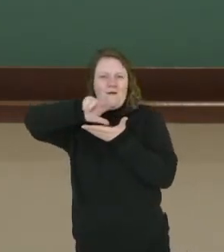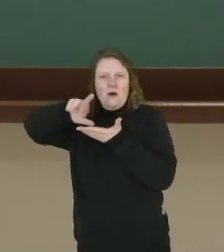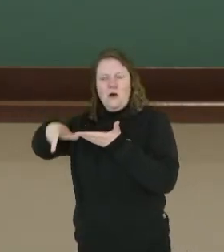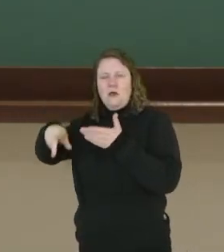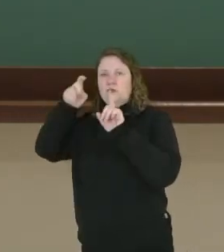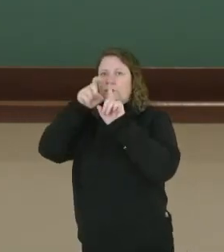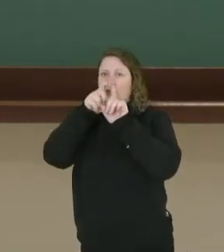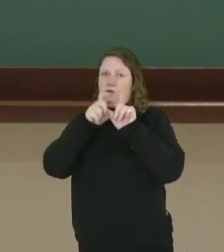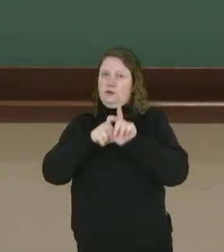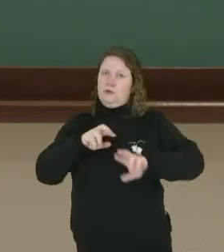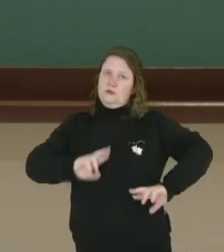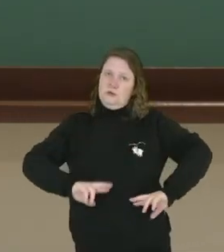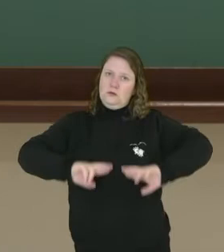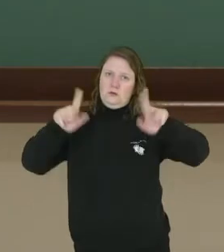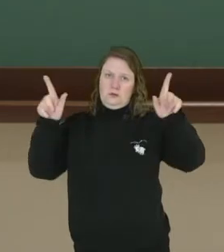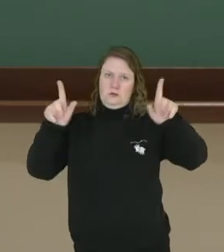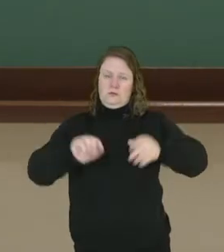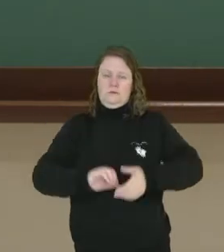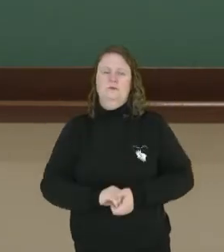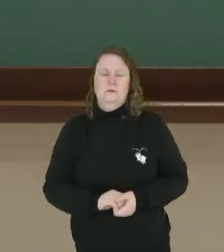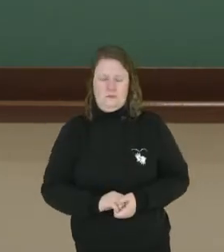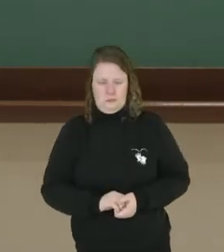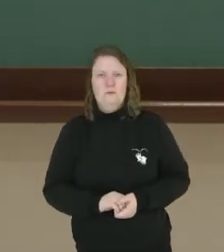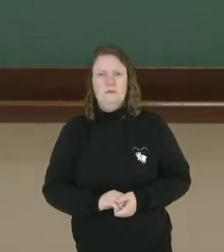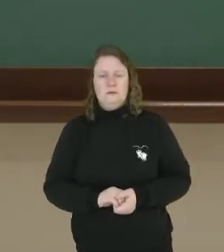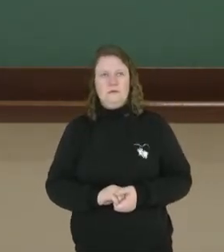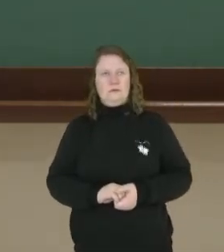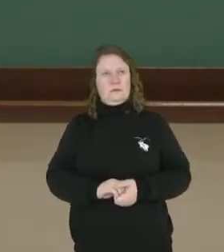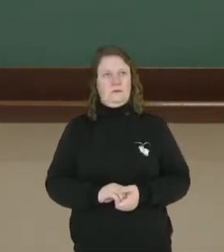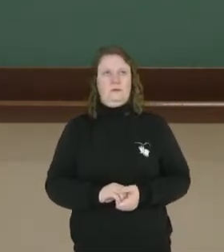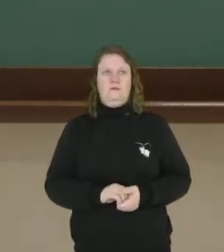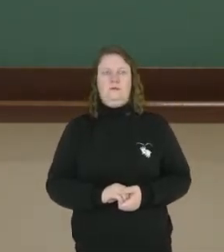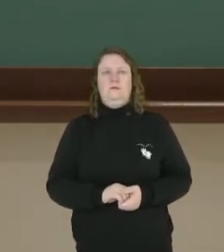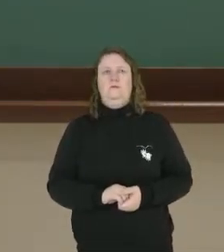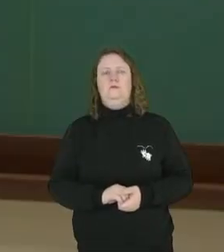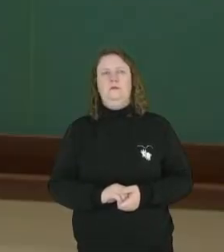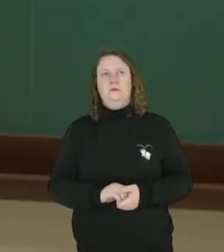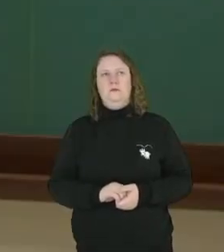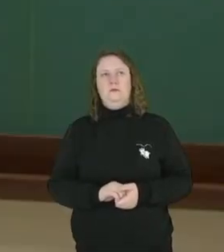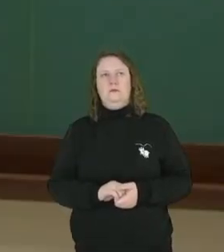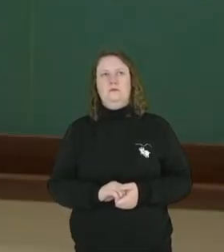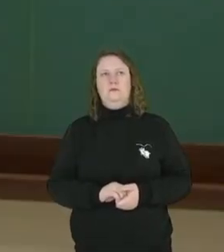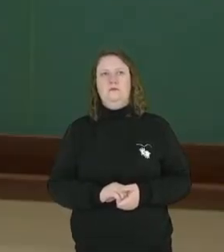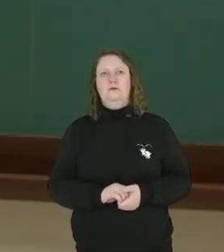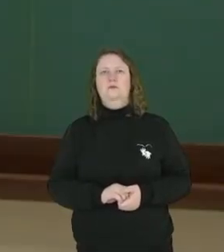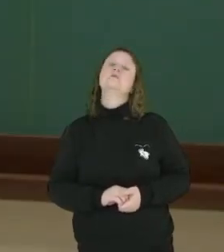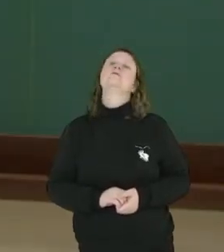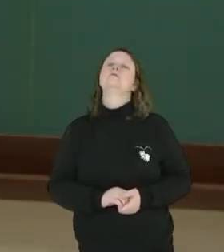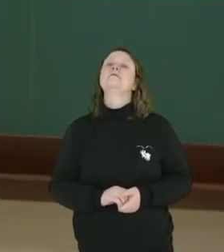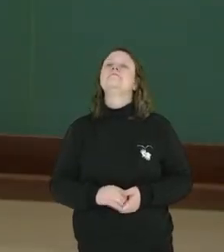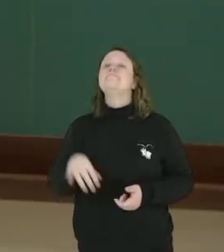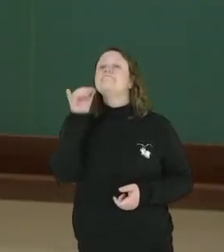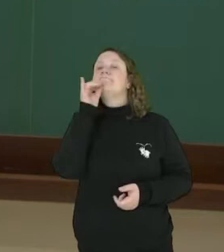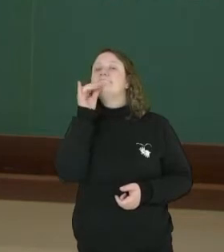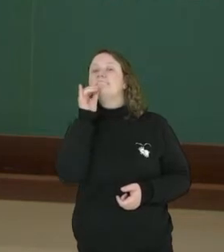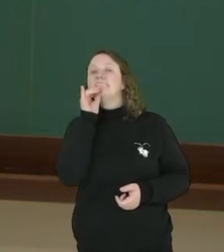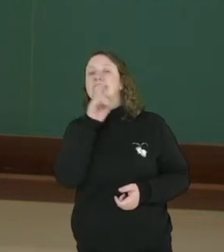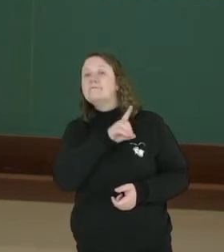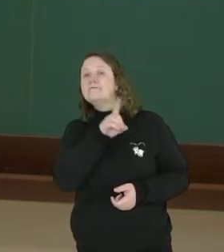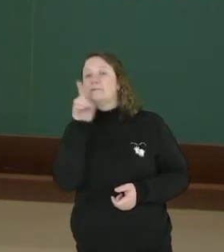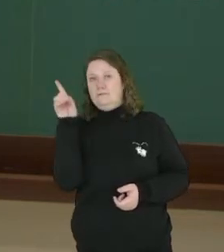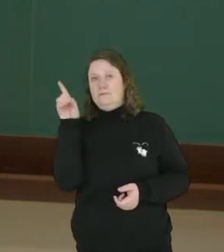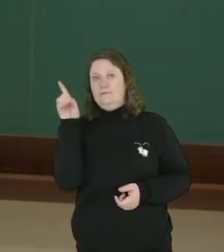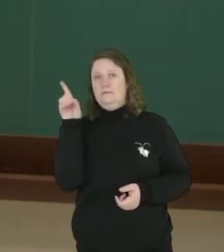mecânica, relacionado com o movimento. Esse parênteses é importante, ok? Bem, para